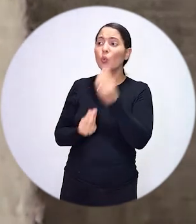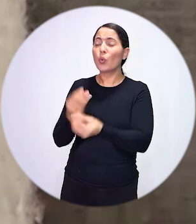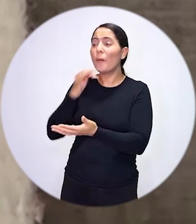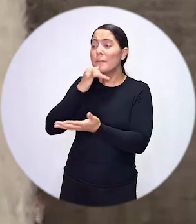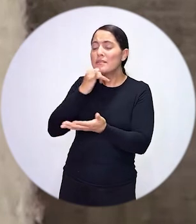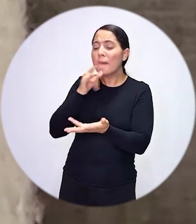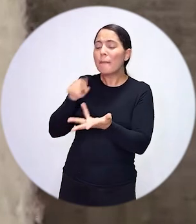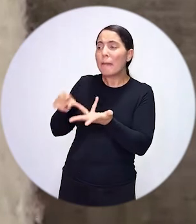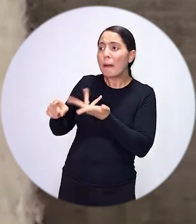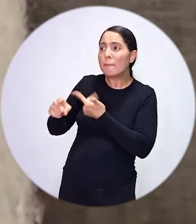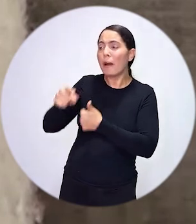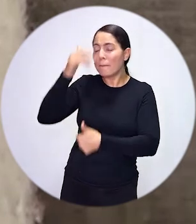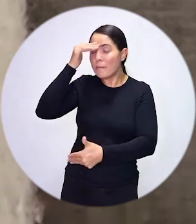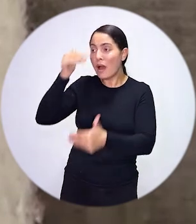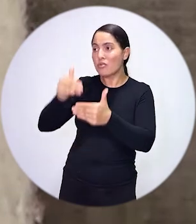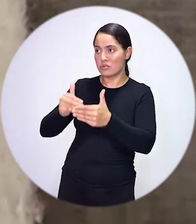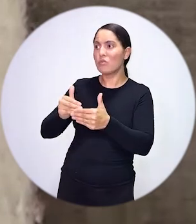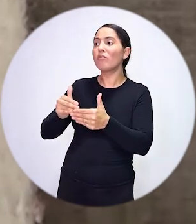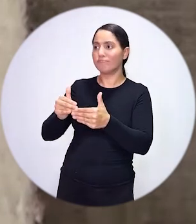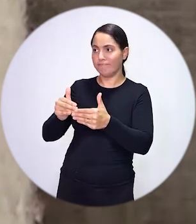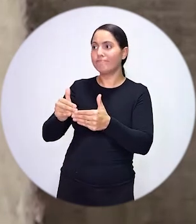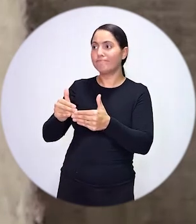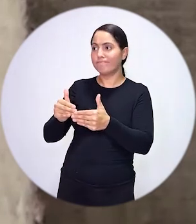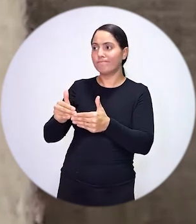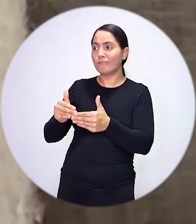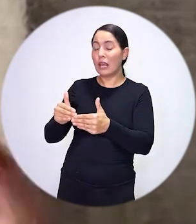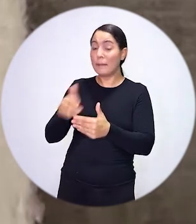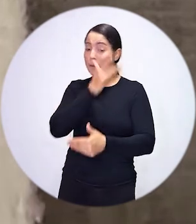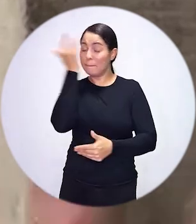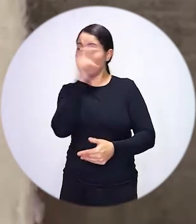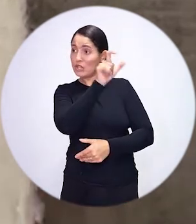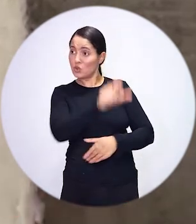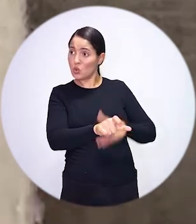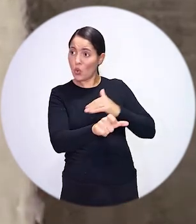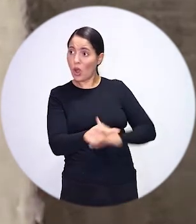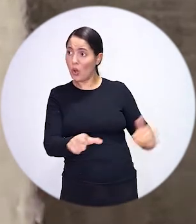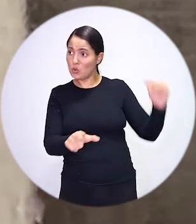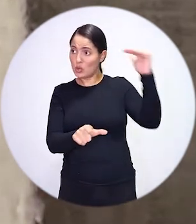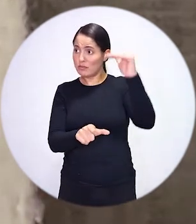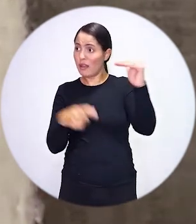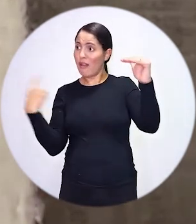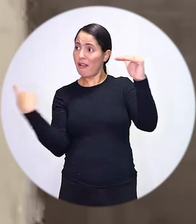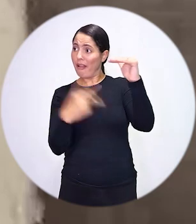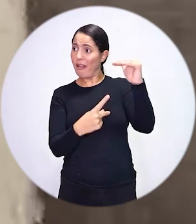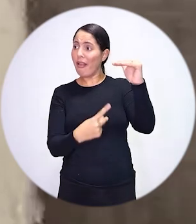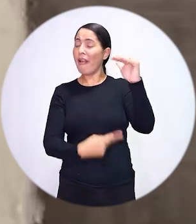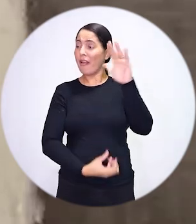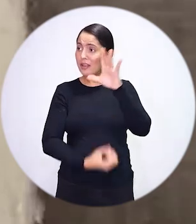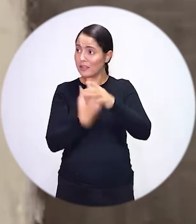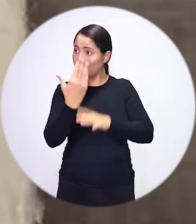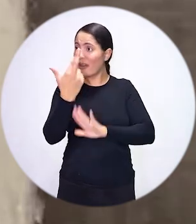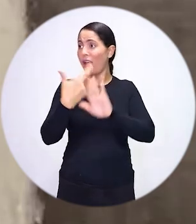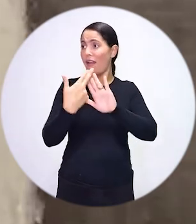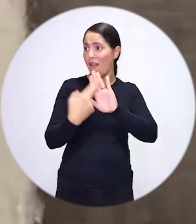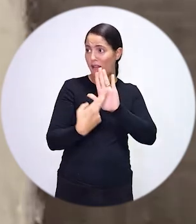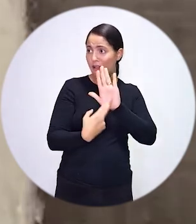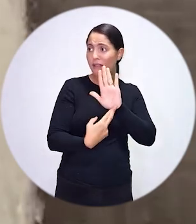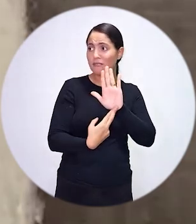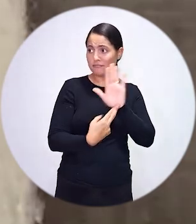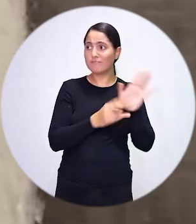solução consensual para a autoridade que deveria ou deverá